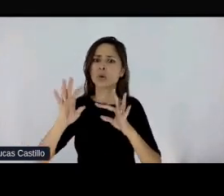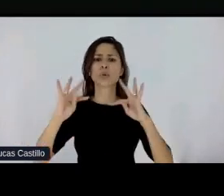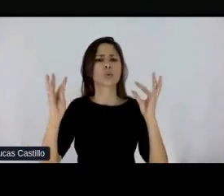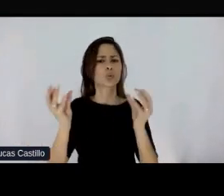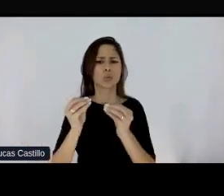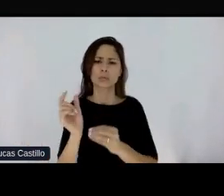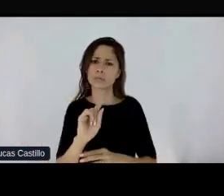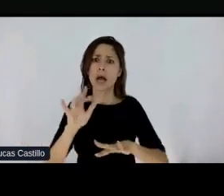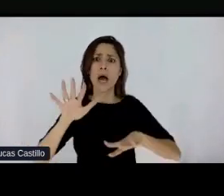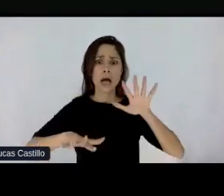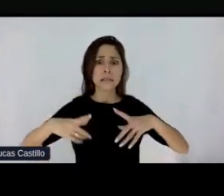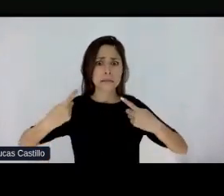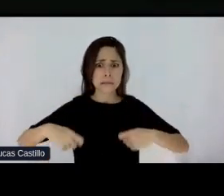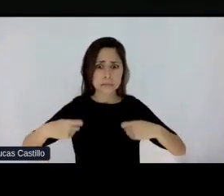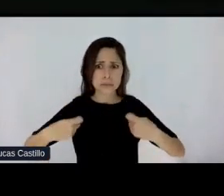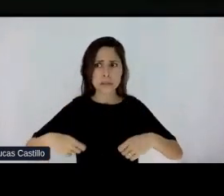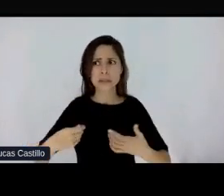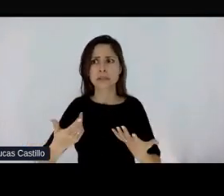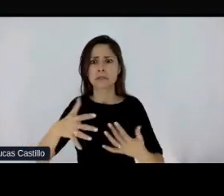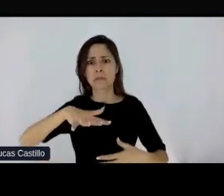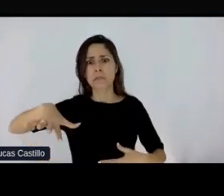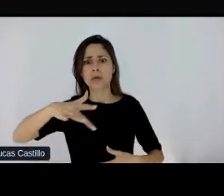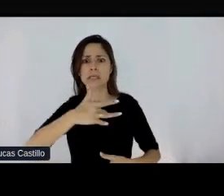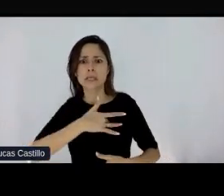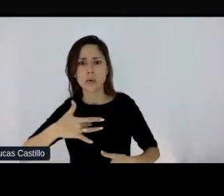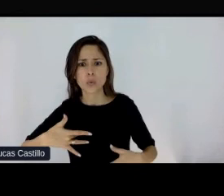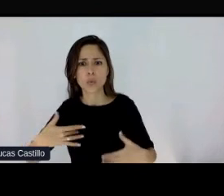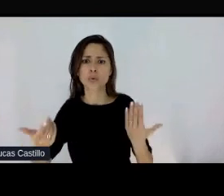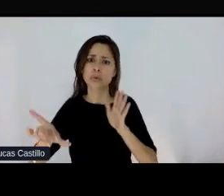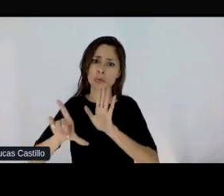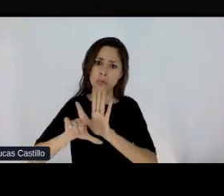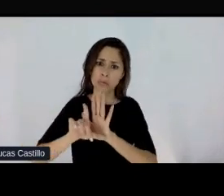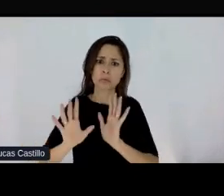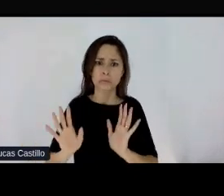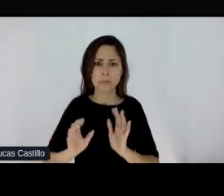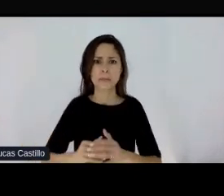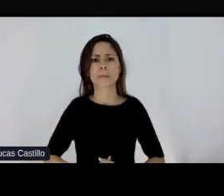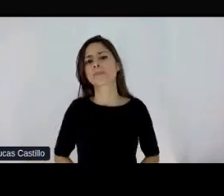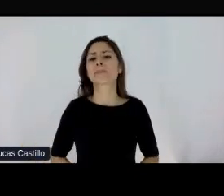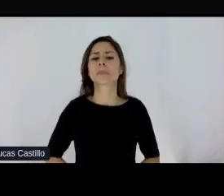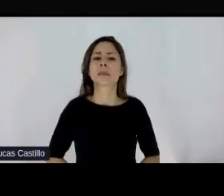sistema, para o contexto que se encaixe essa opção. Tá?